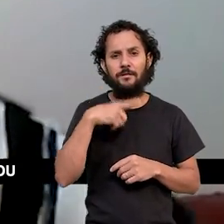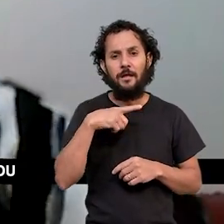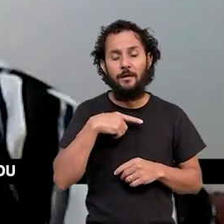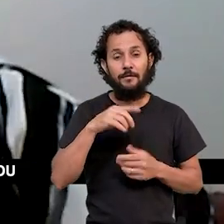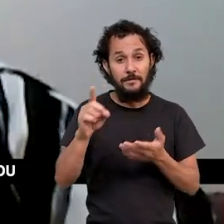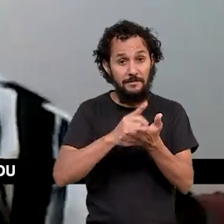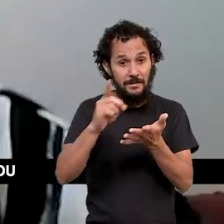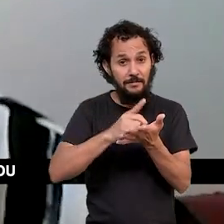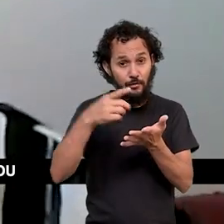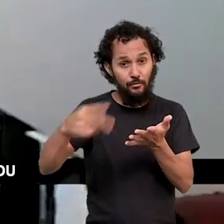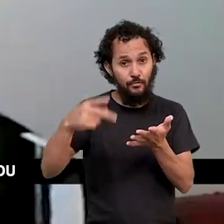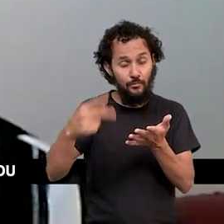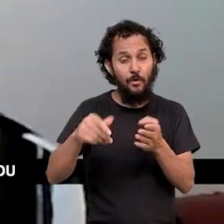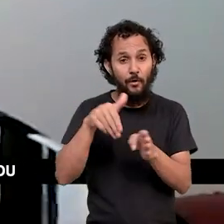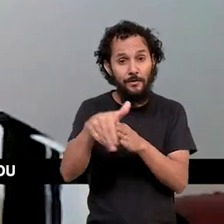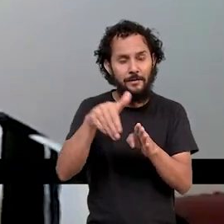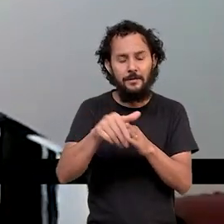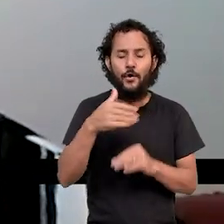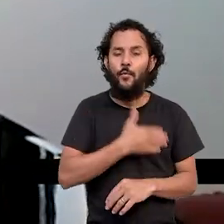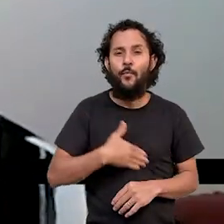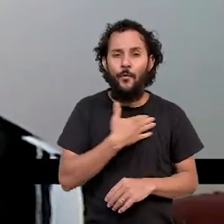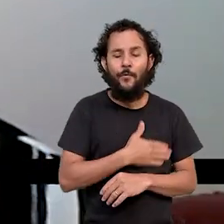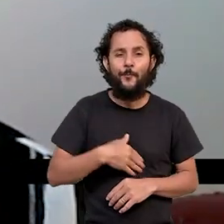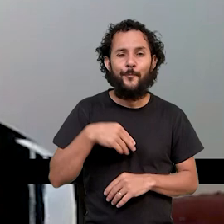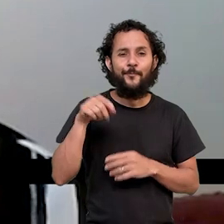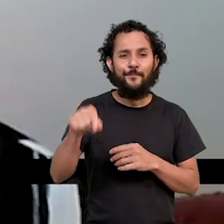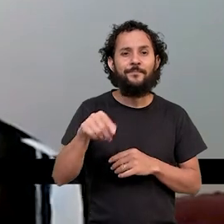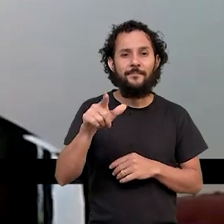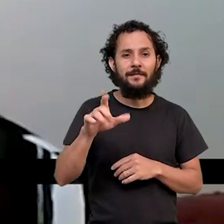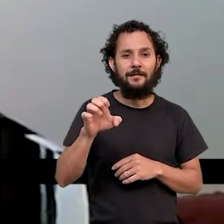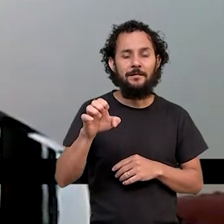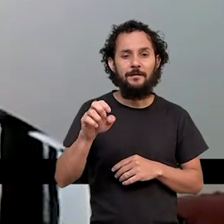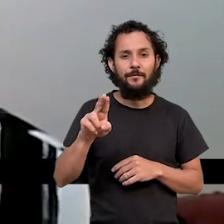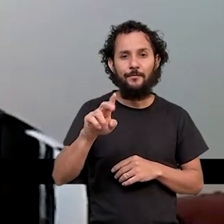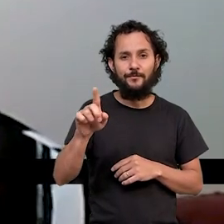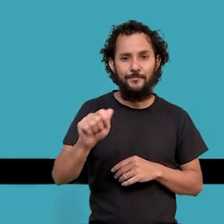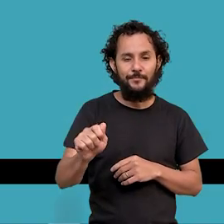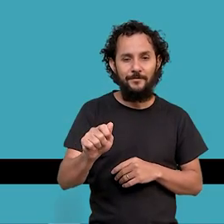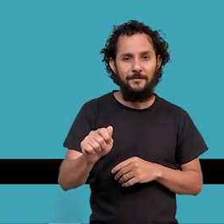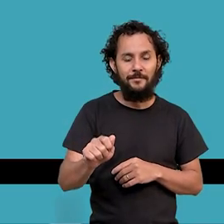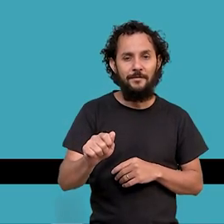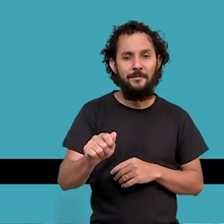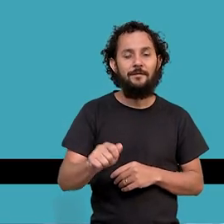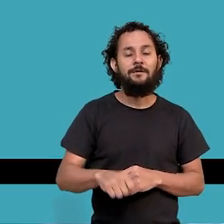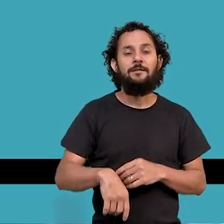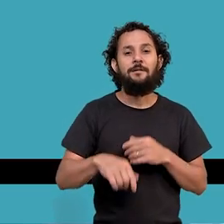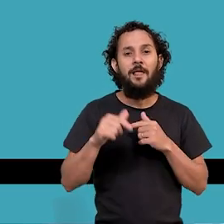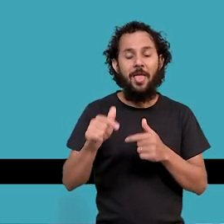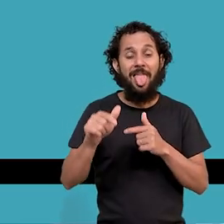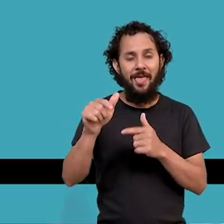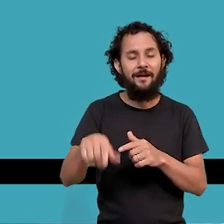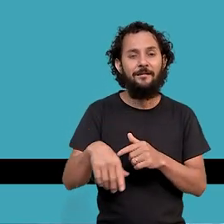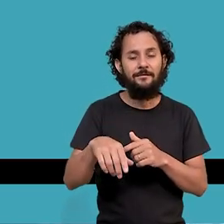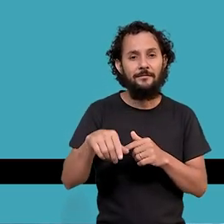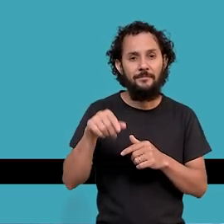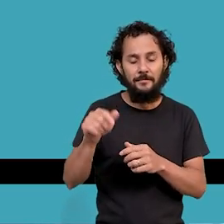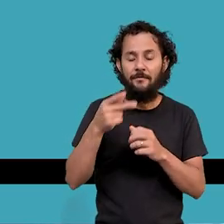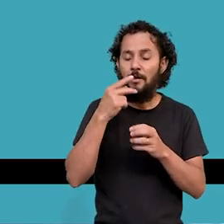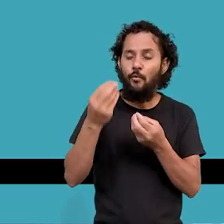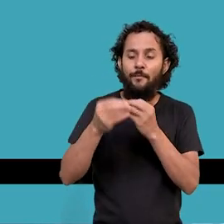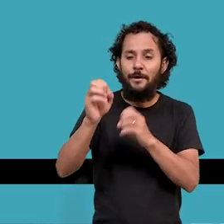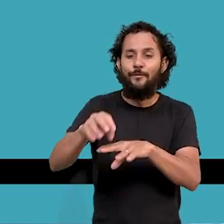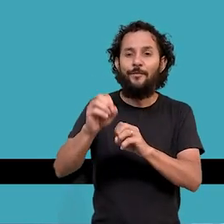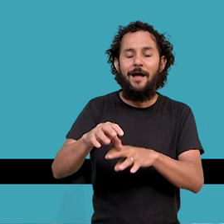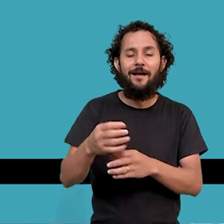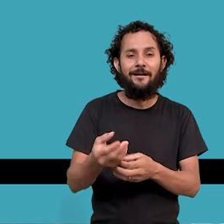mas tem uma dissertação que a senhora orientou, que eu gosto muito, é da Leusa, né? Leusa, o cuidar e educar. É, da